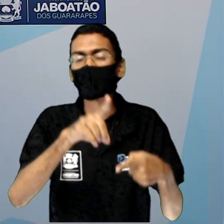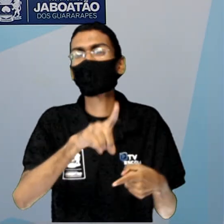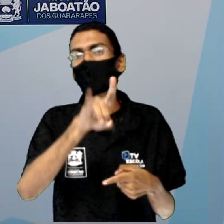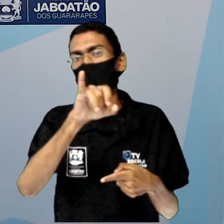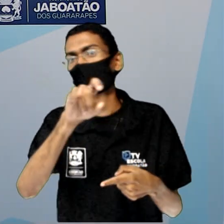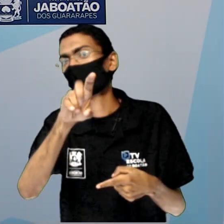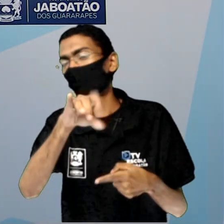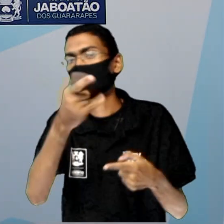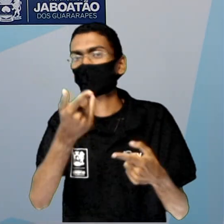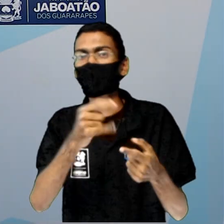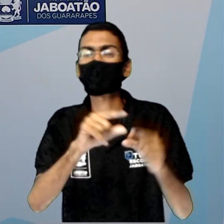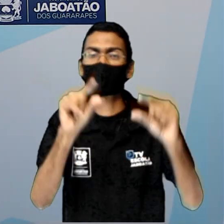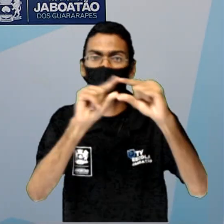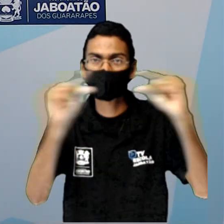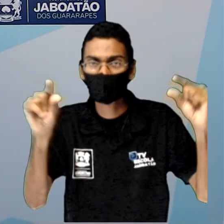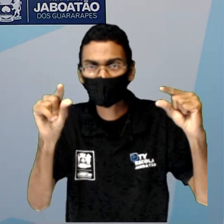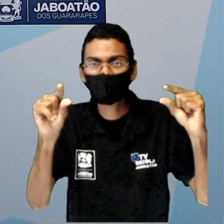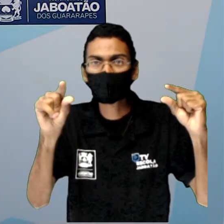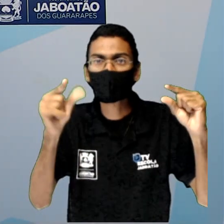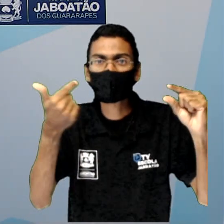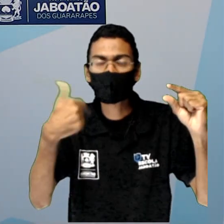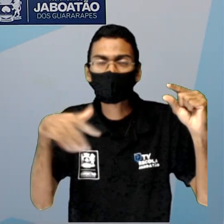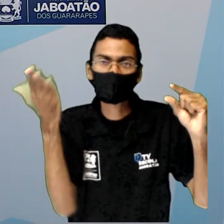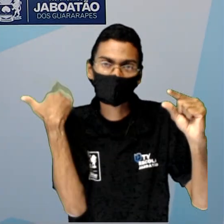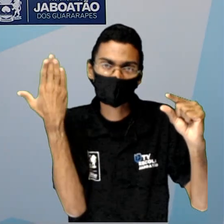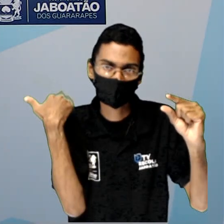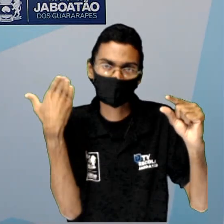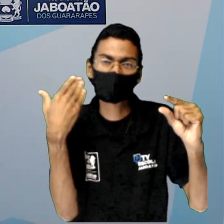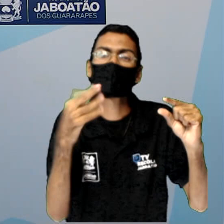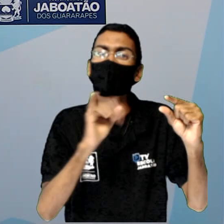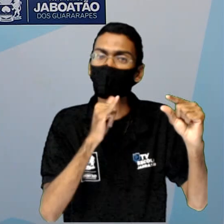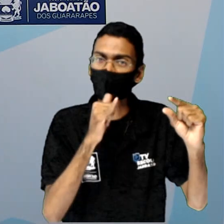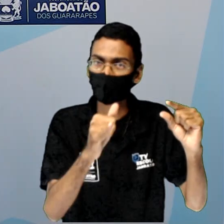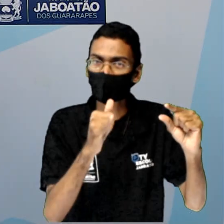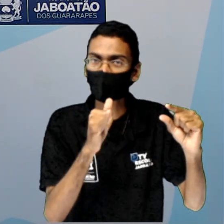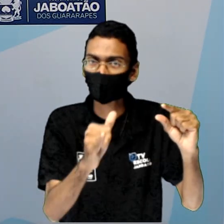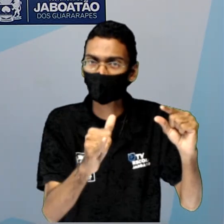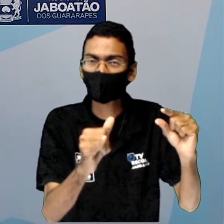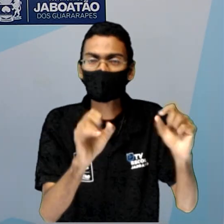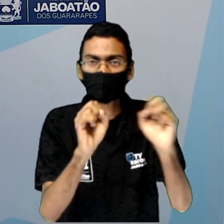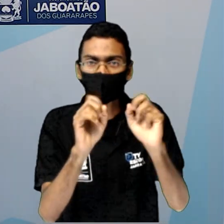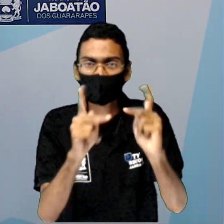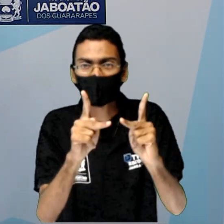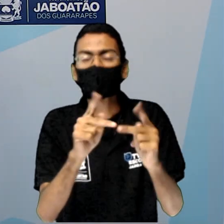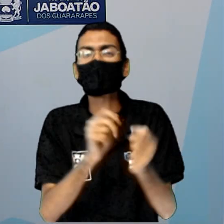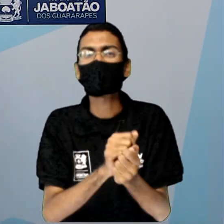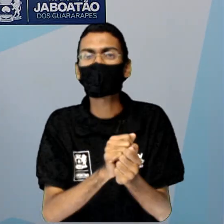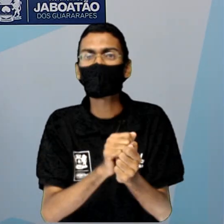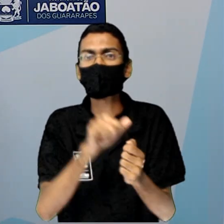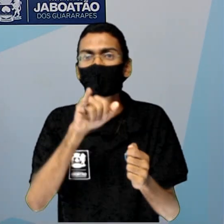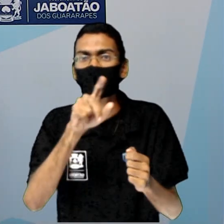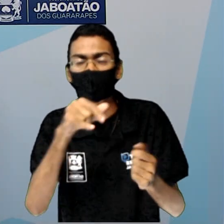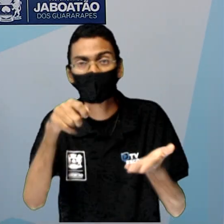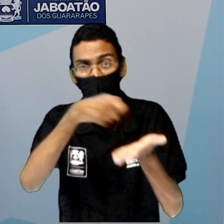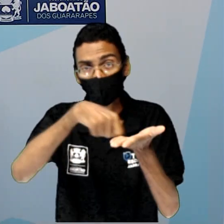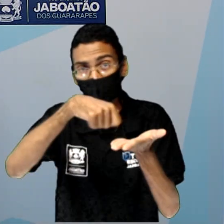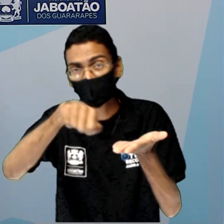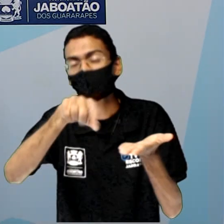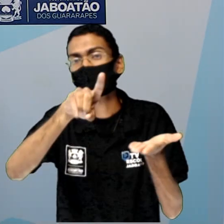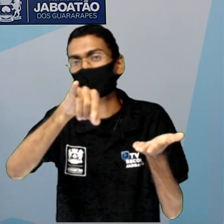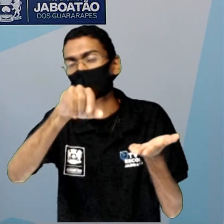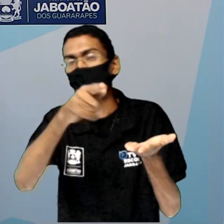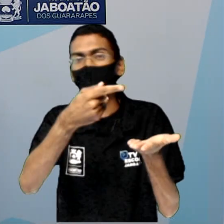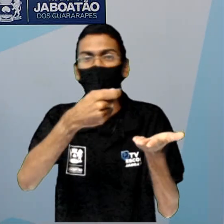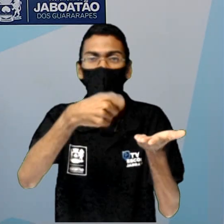está no passado. Então, se a gente coloca o did e deixa o verbo